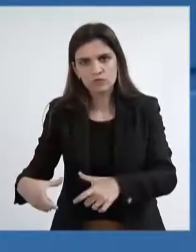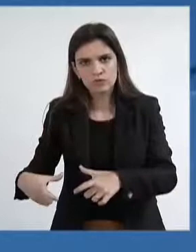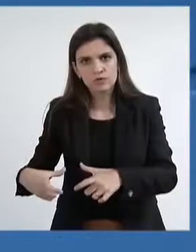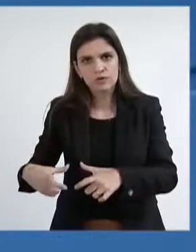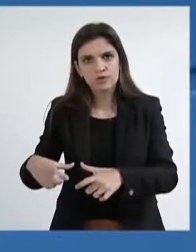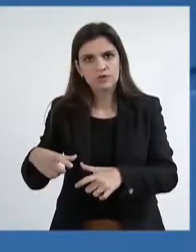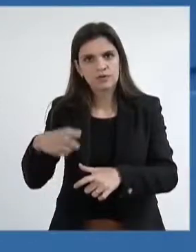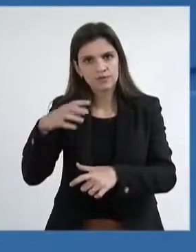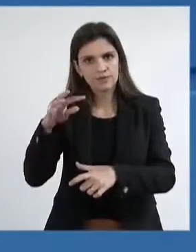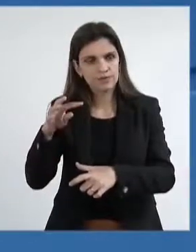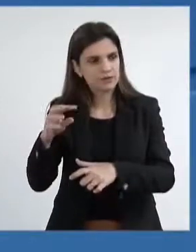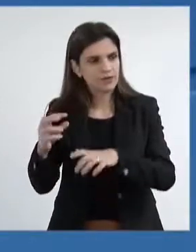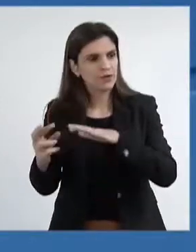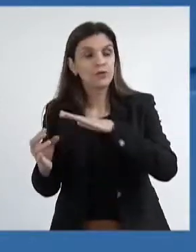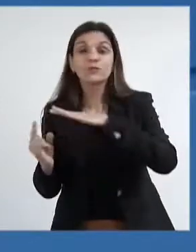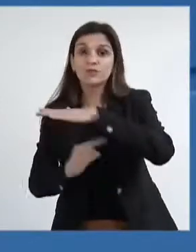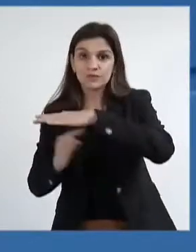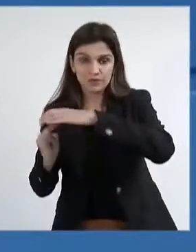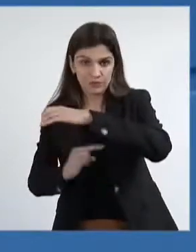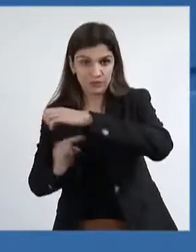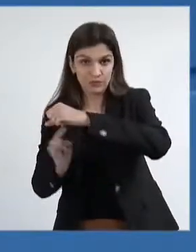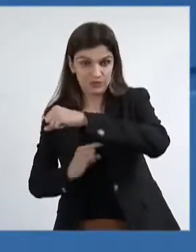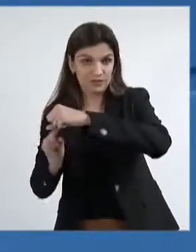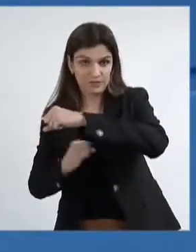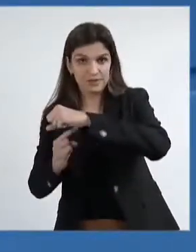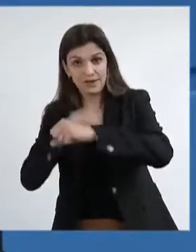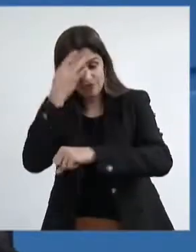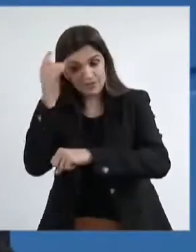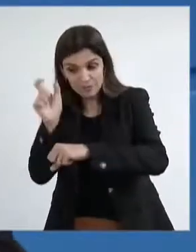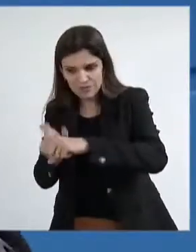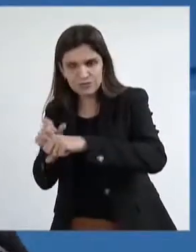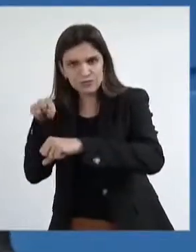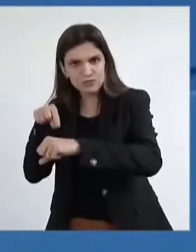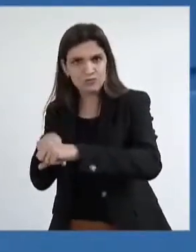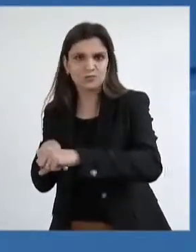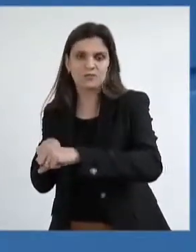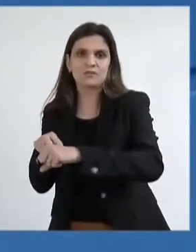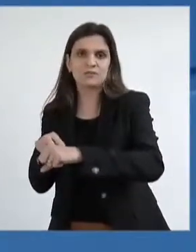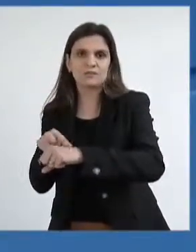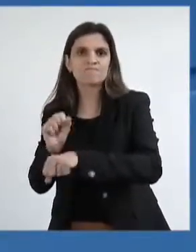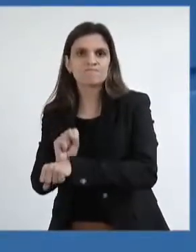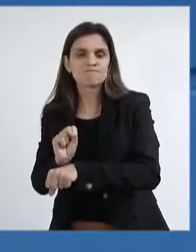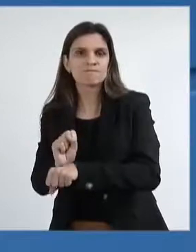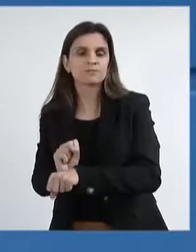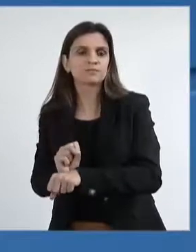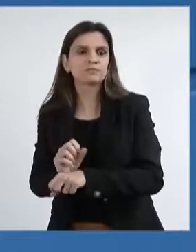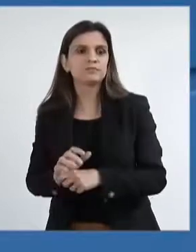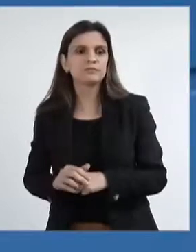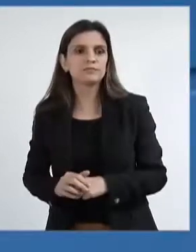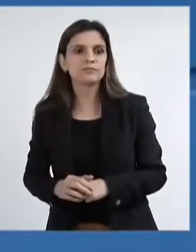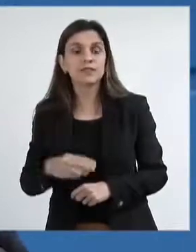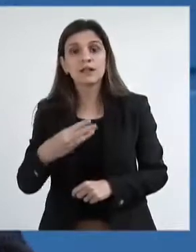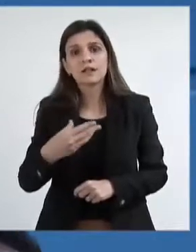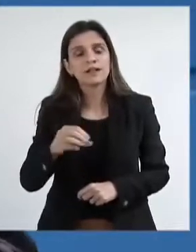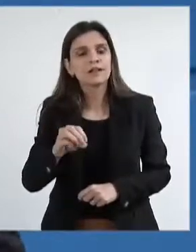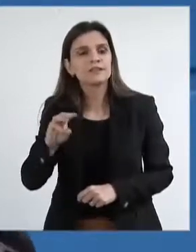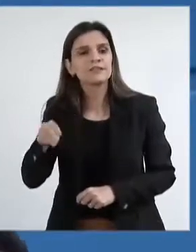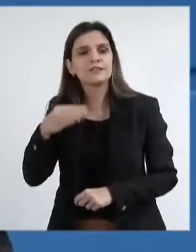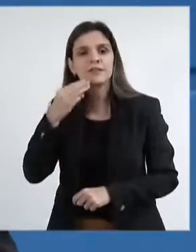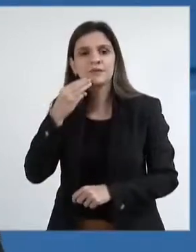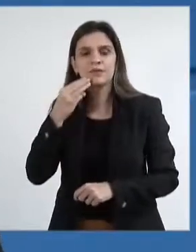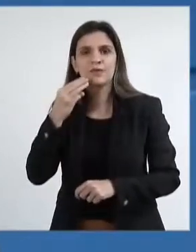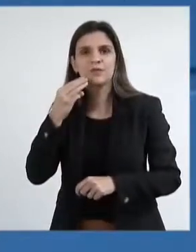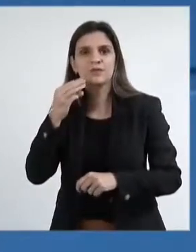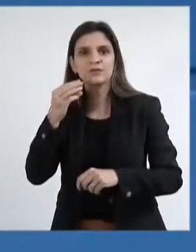Paulo Corrêa, pedindo o apoio, no sentido de que as emendas colocadas, 30 milhões, não é